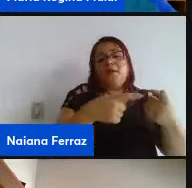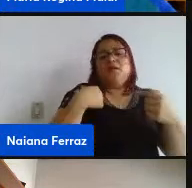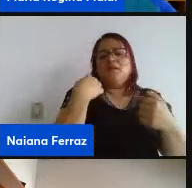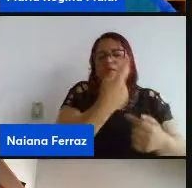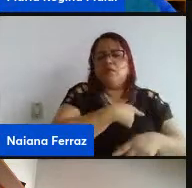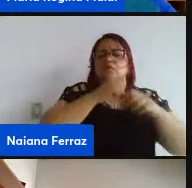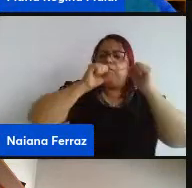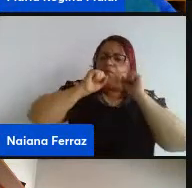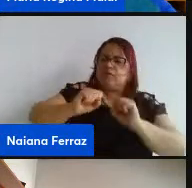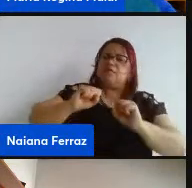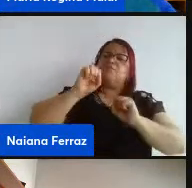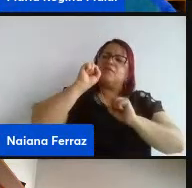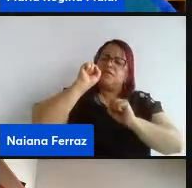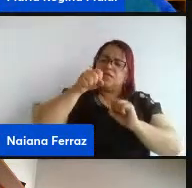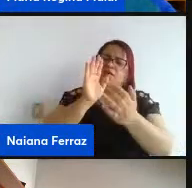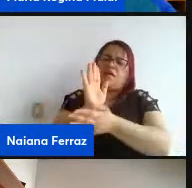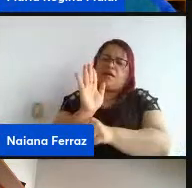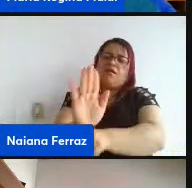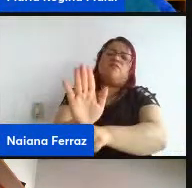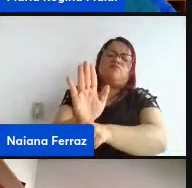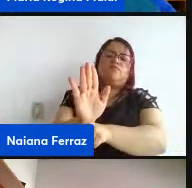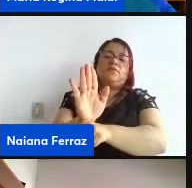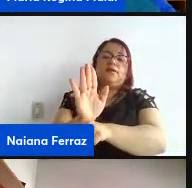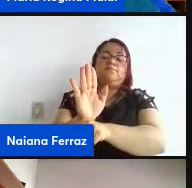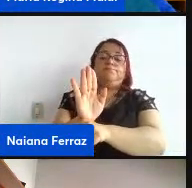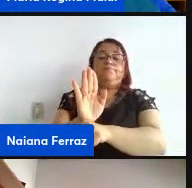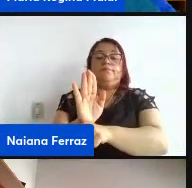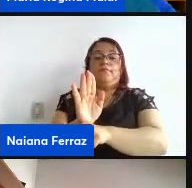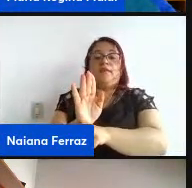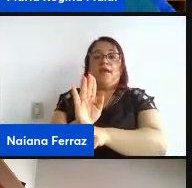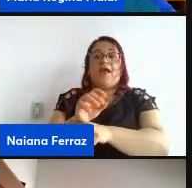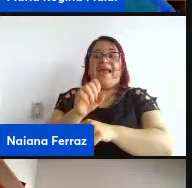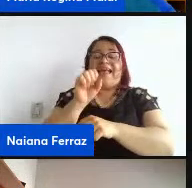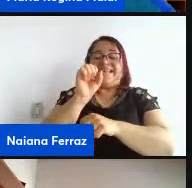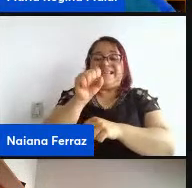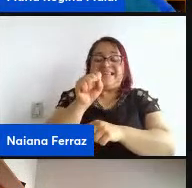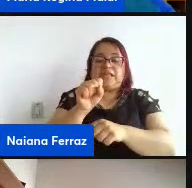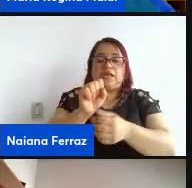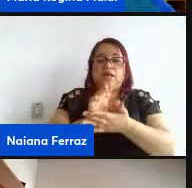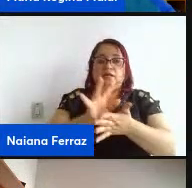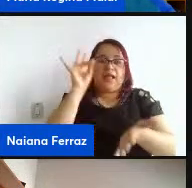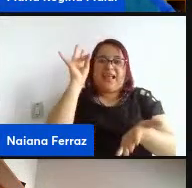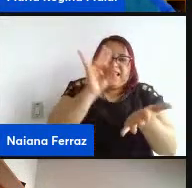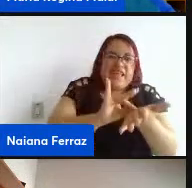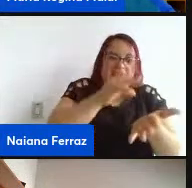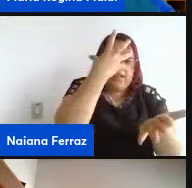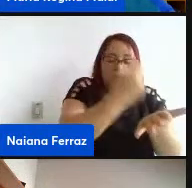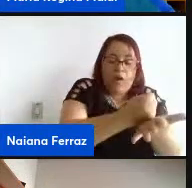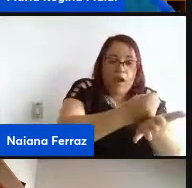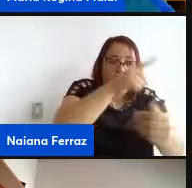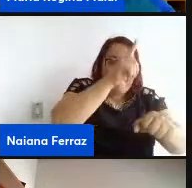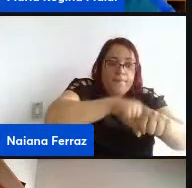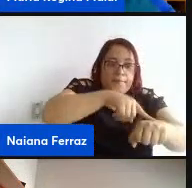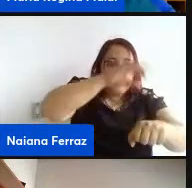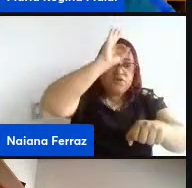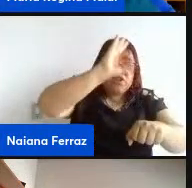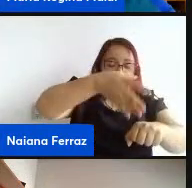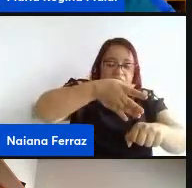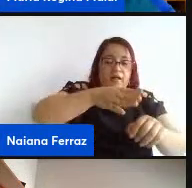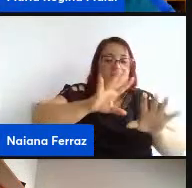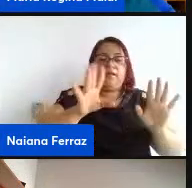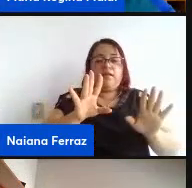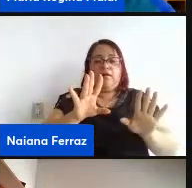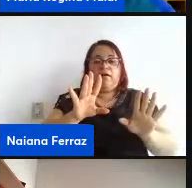se não no momento exato da alfabetização, ou, né, naquilo que a criança já tem